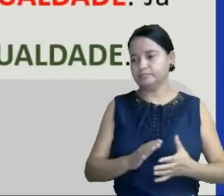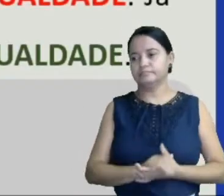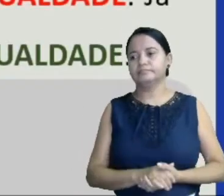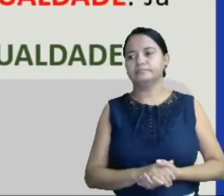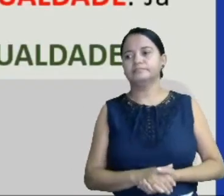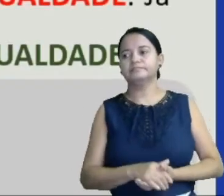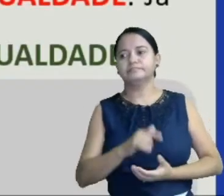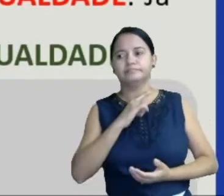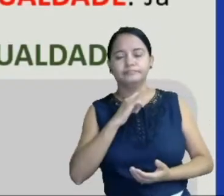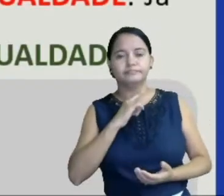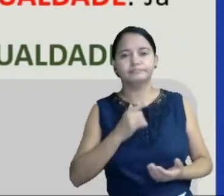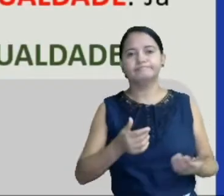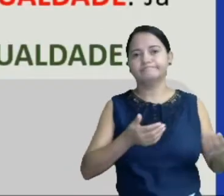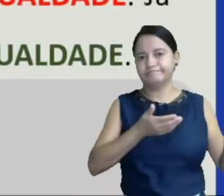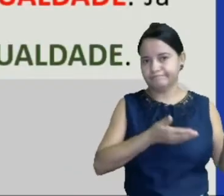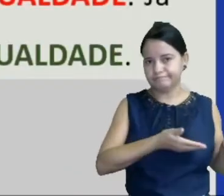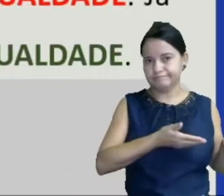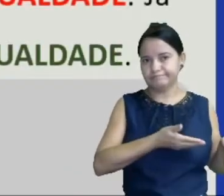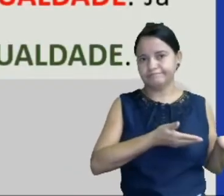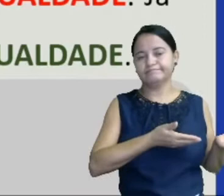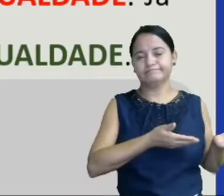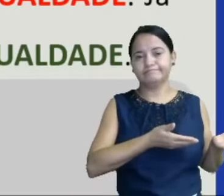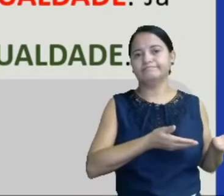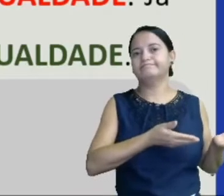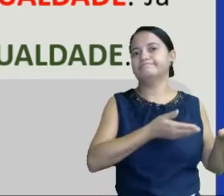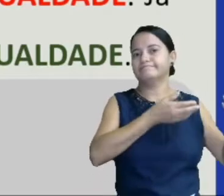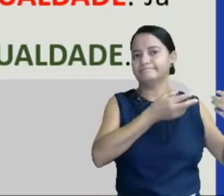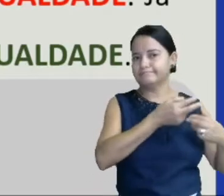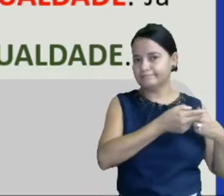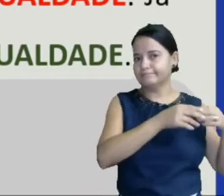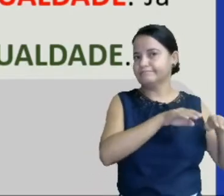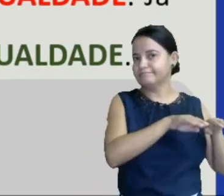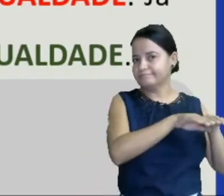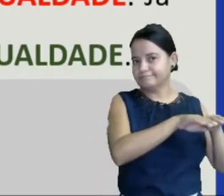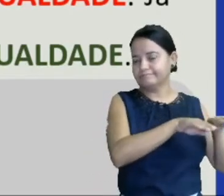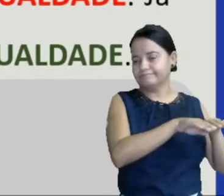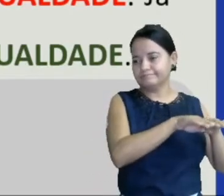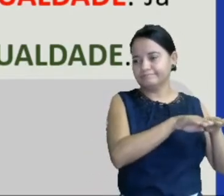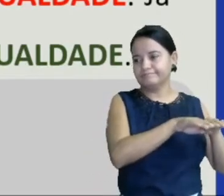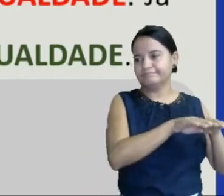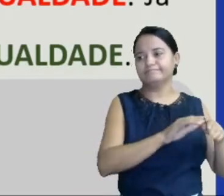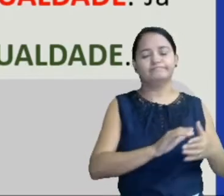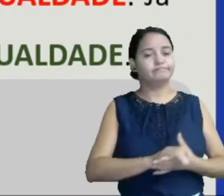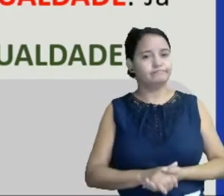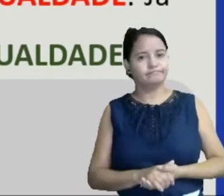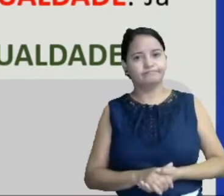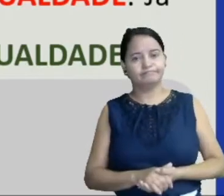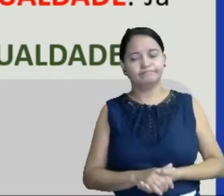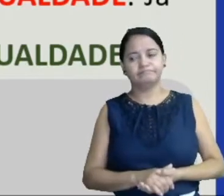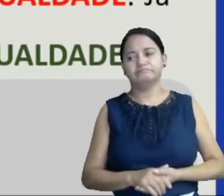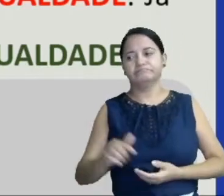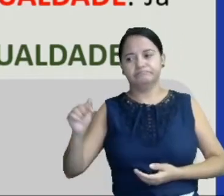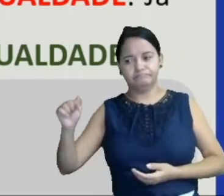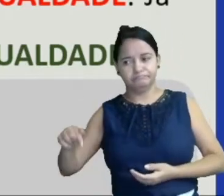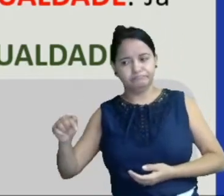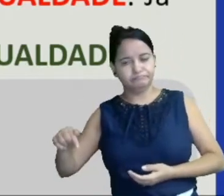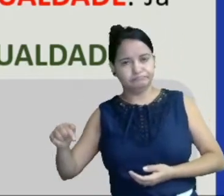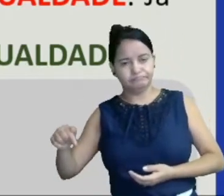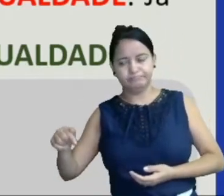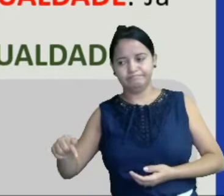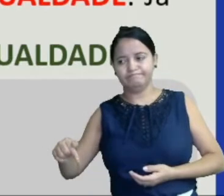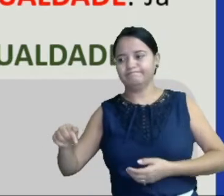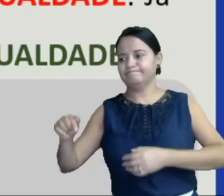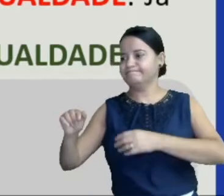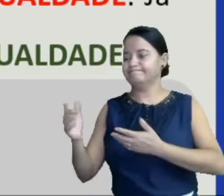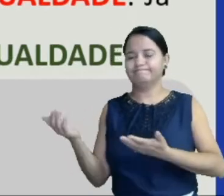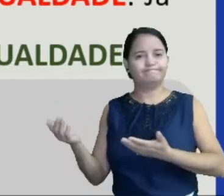da esquerda é expressa por uma igualdade já a sentença matemática da direita